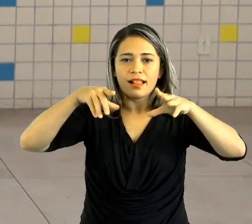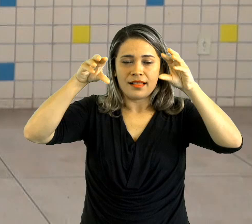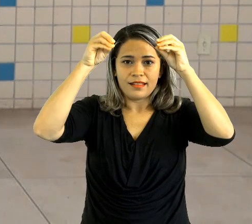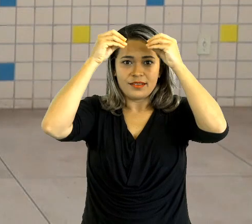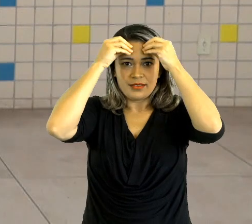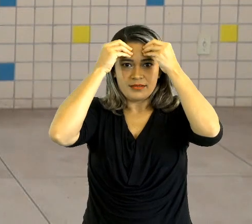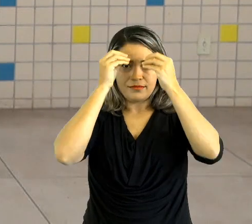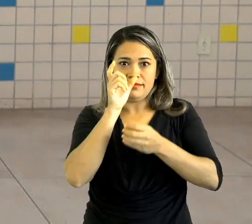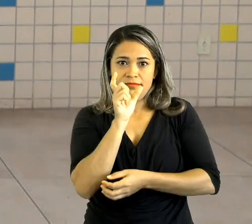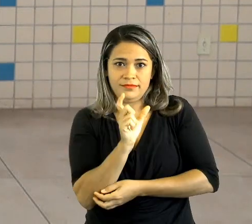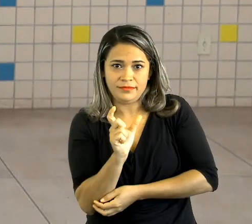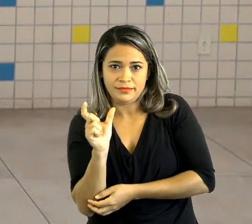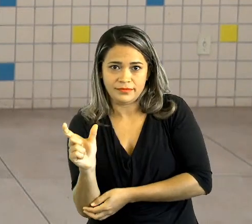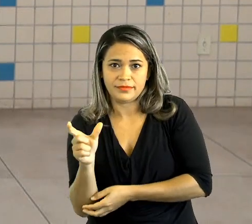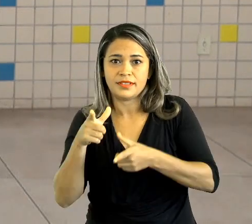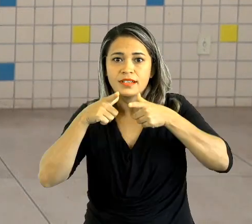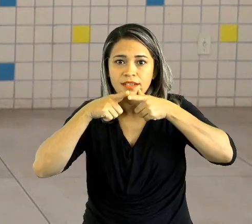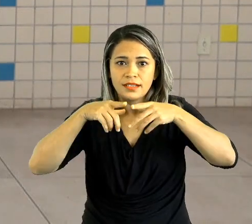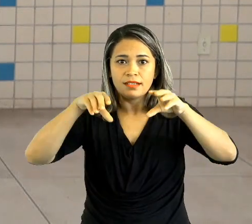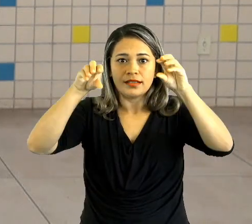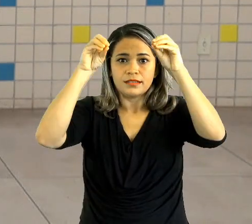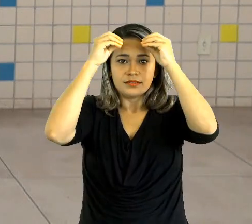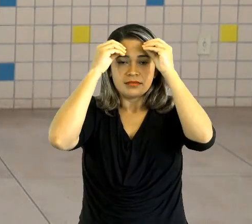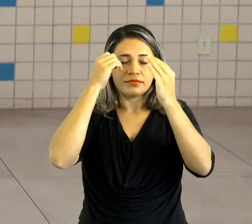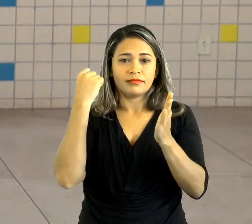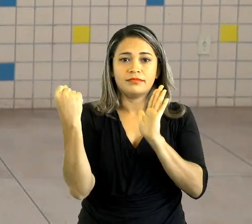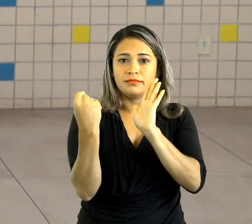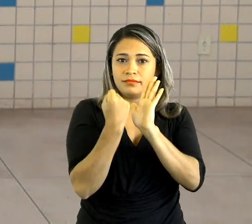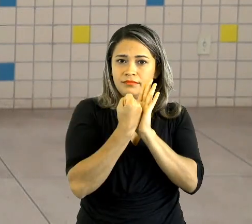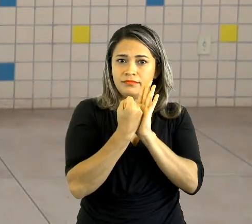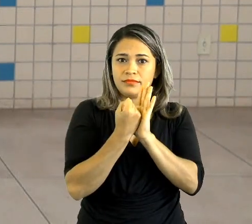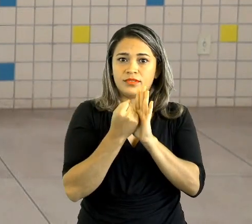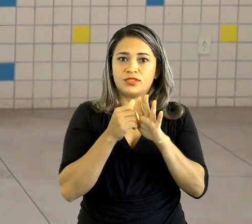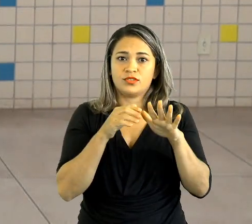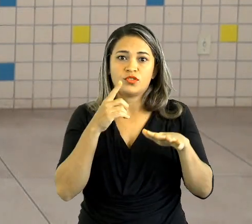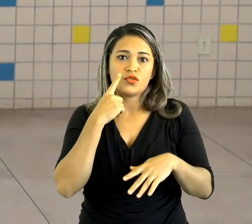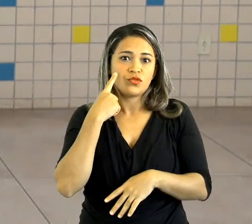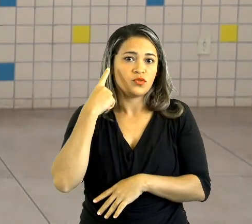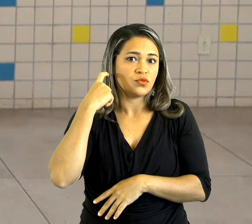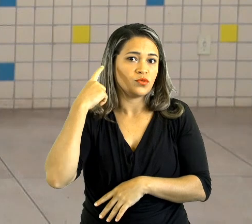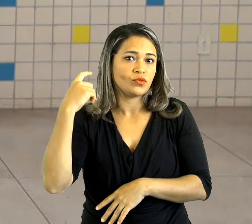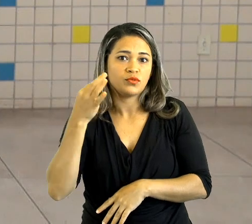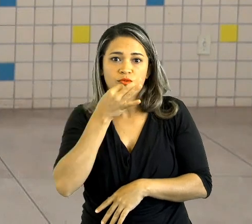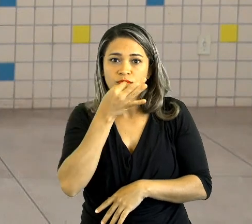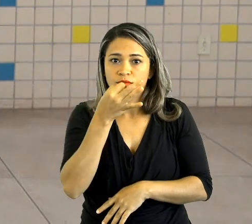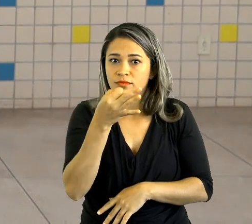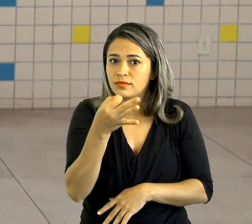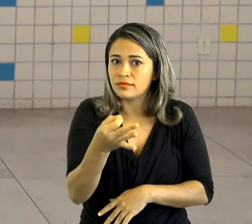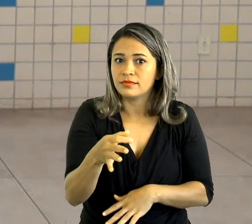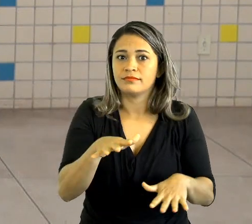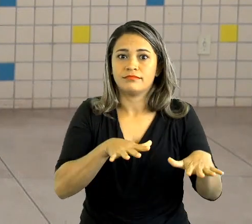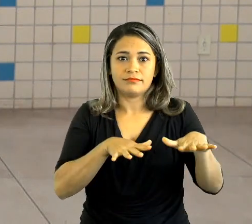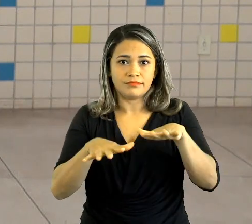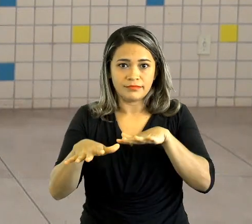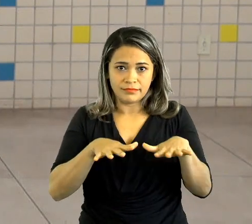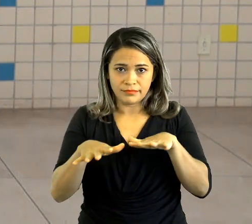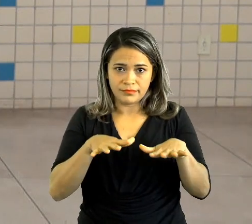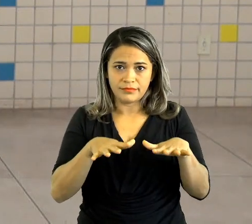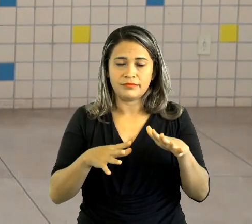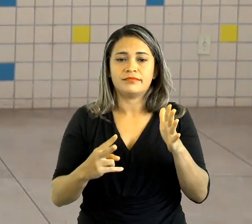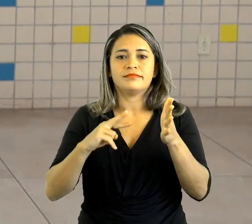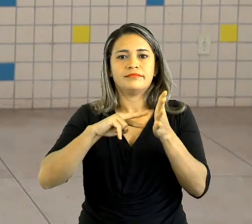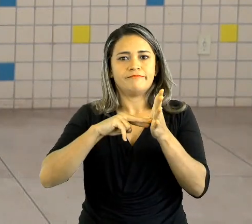não verbal, sonoridade e movimento. Essas são as características que apresenta esse